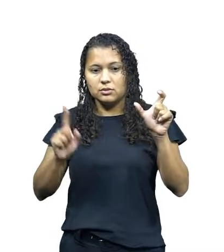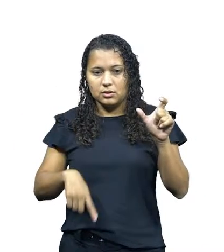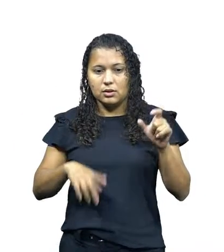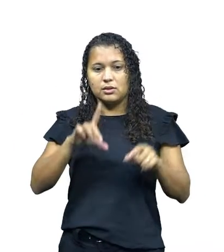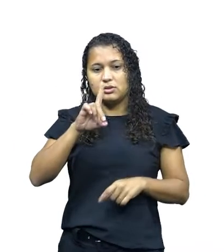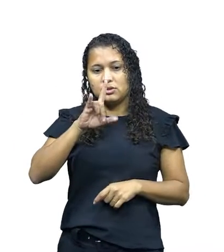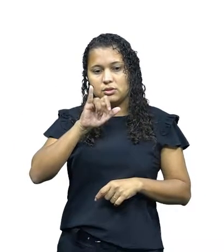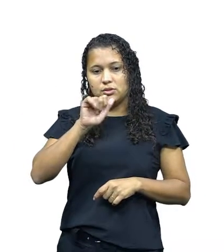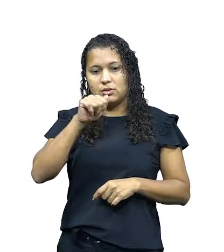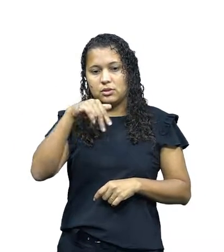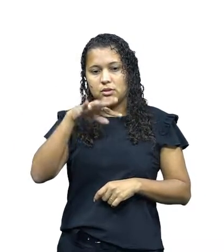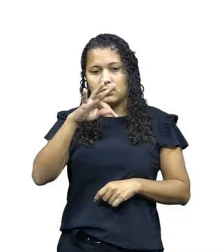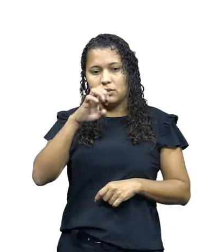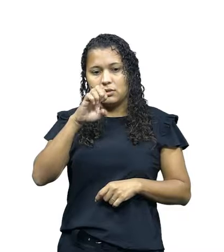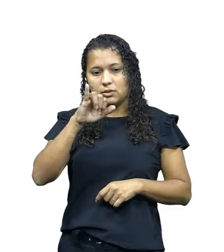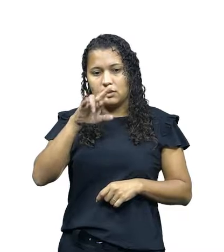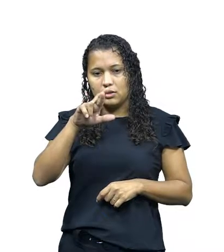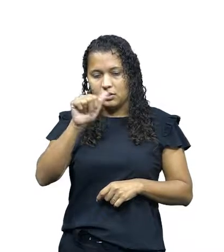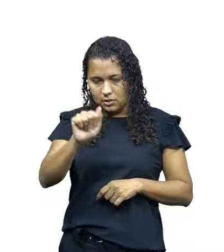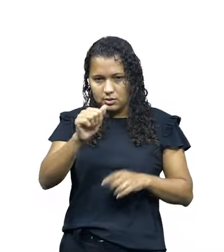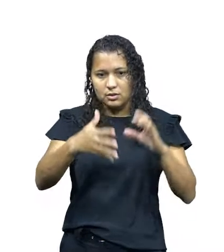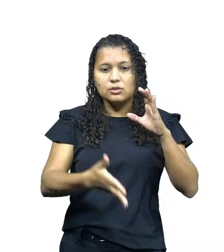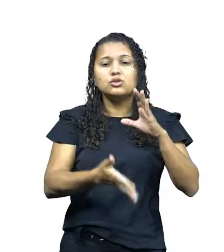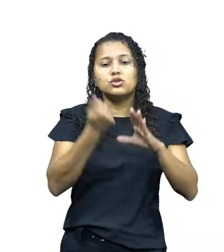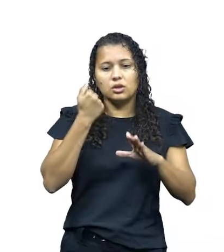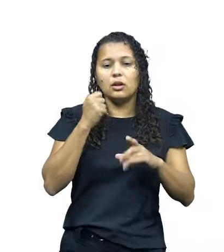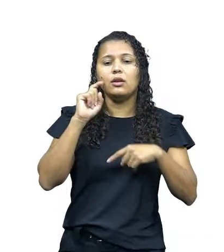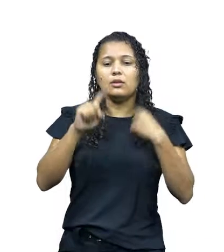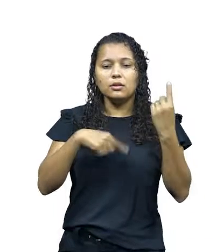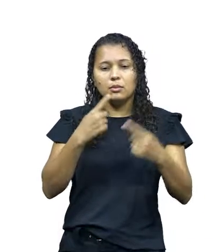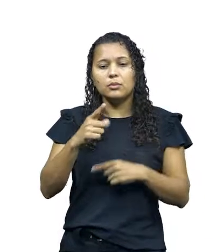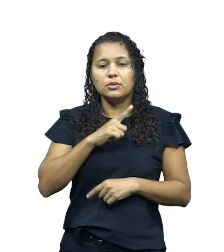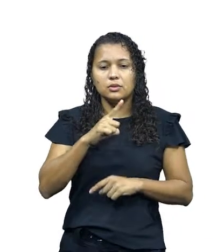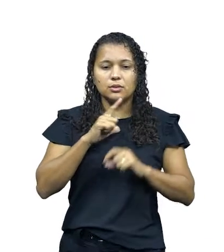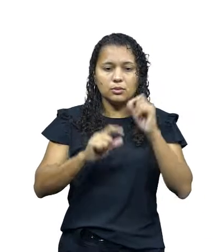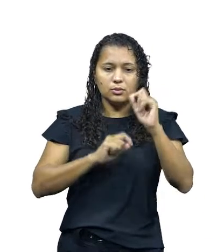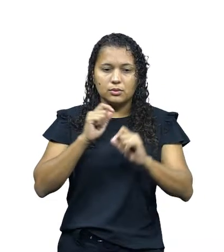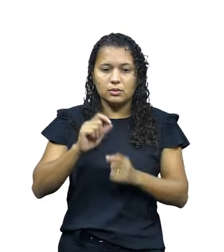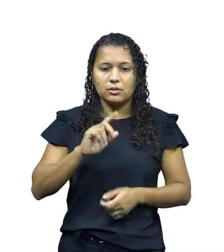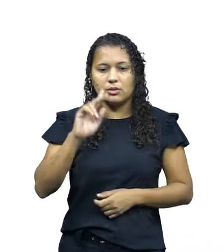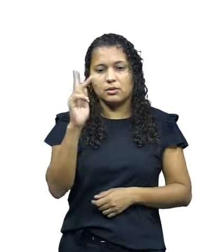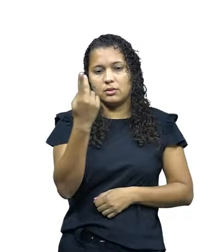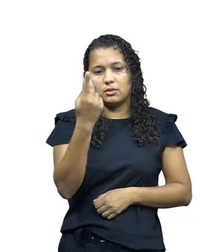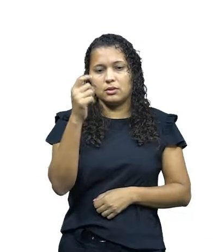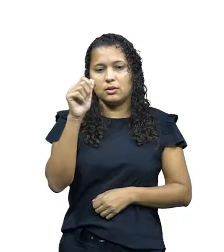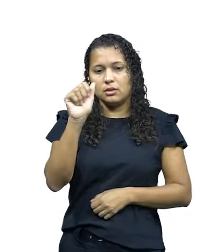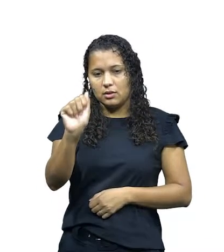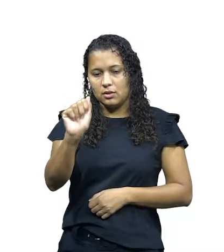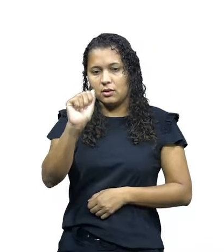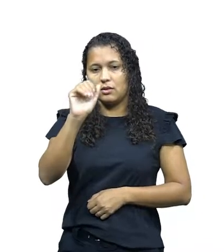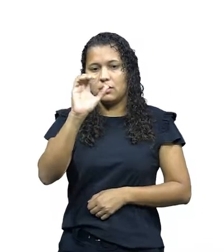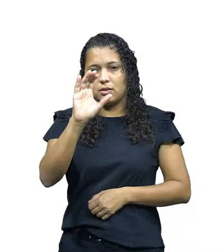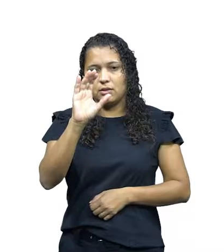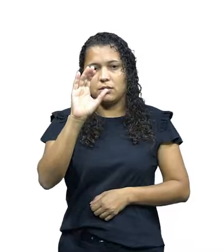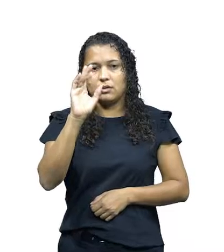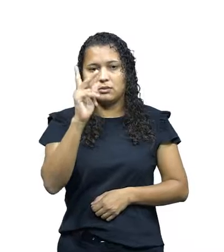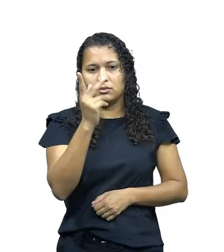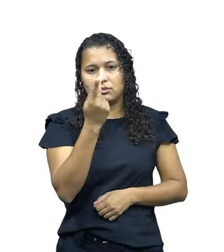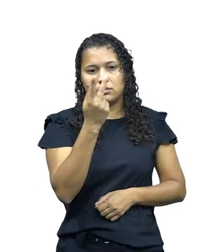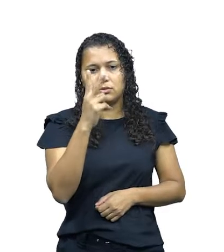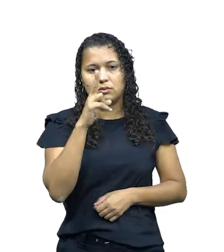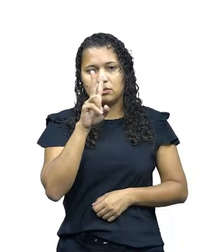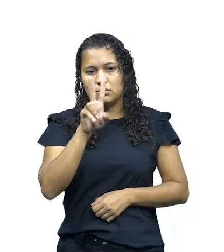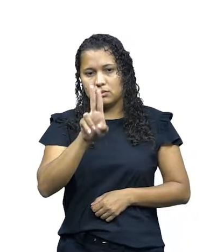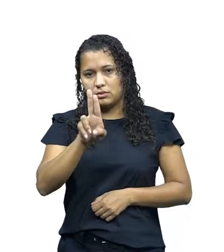nossa parte dianteira, que foi removida. E depois nós temos, ó, aqui as achuras. Essas achuras são